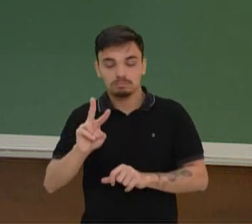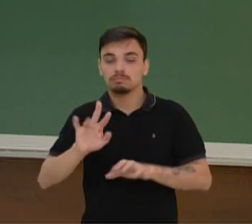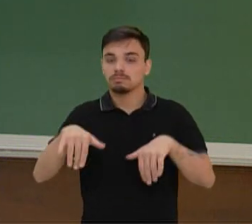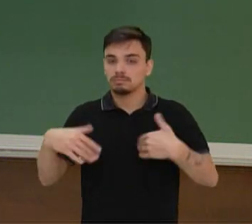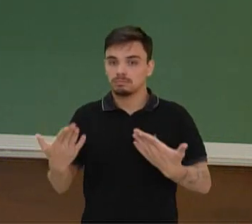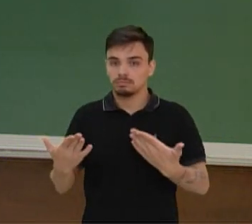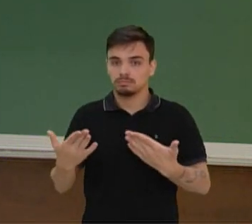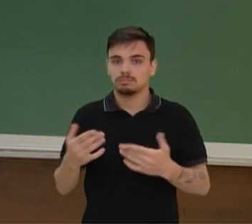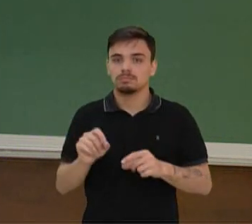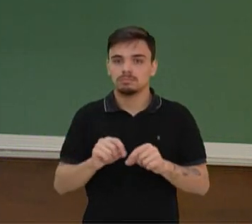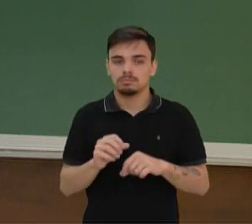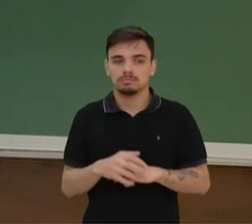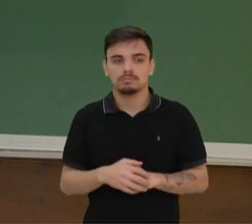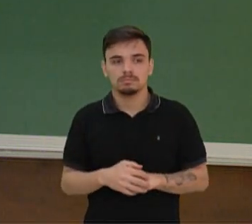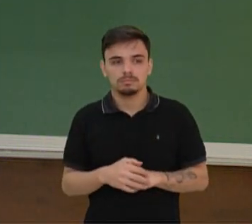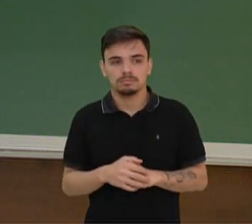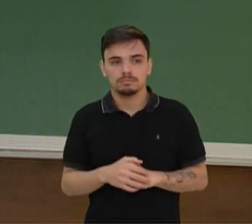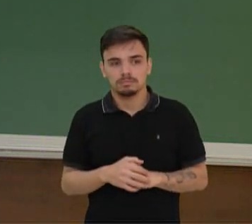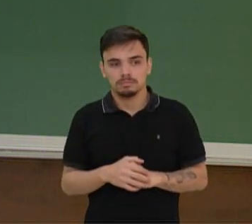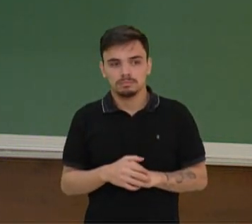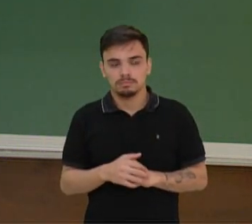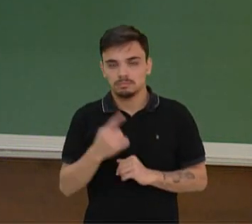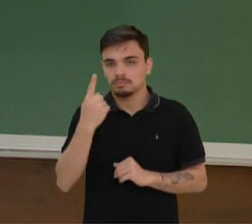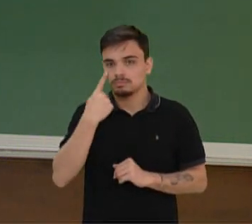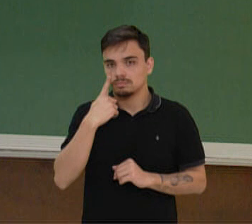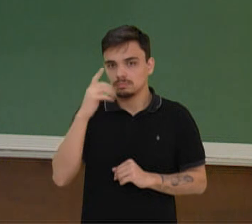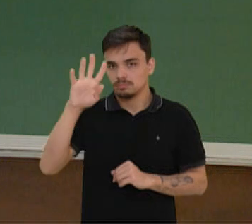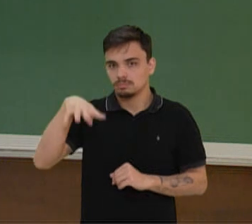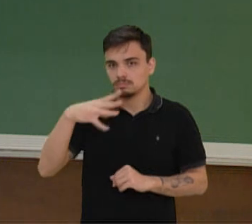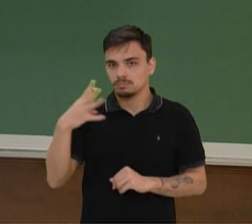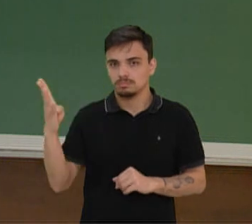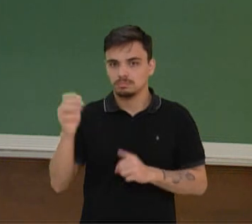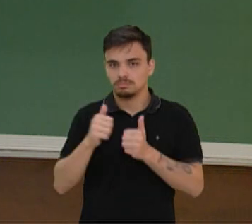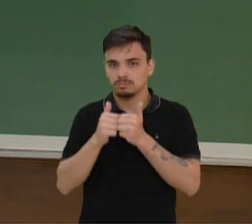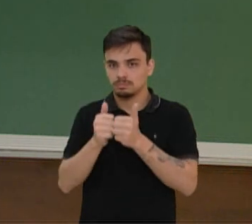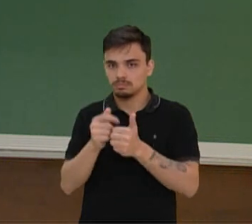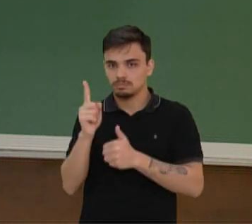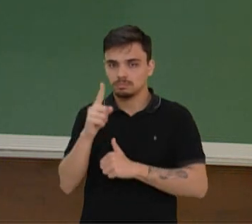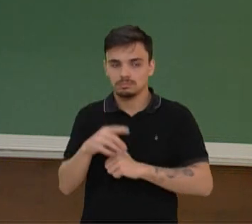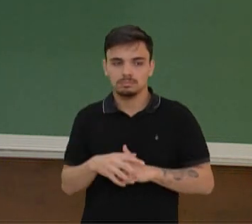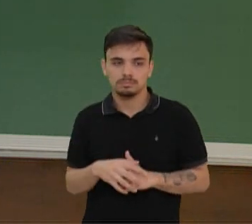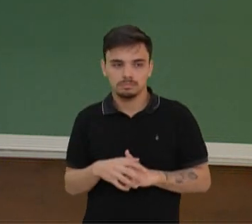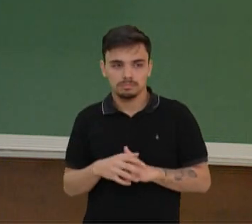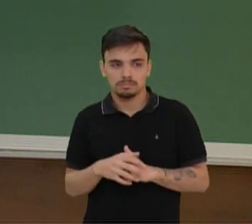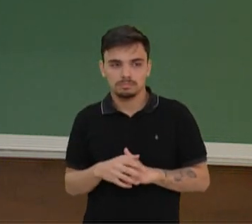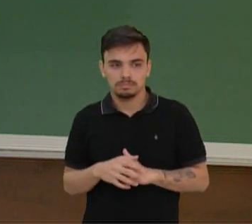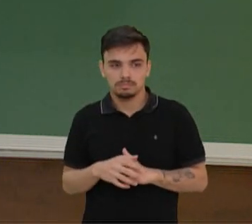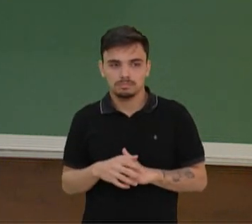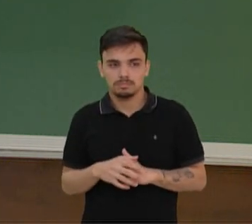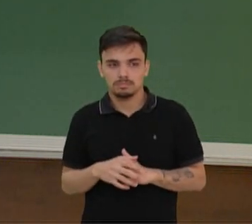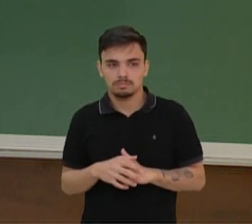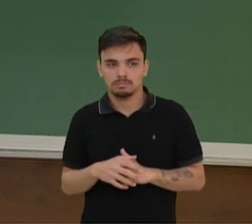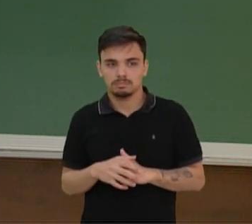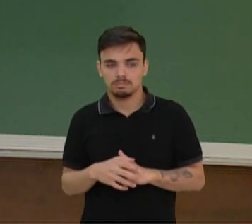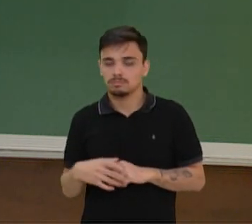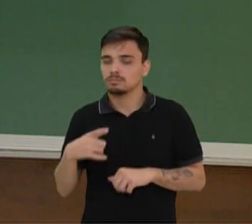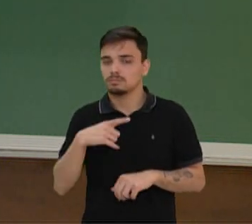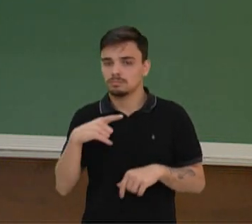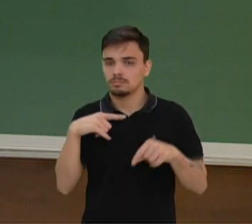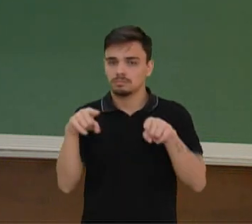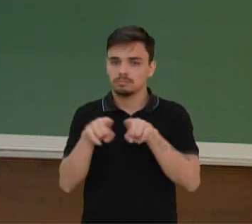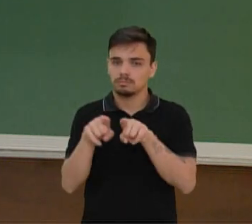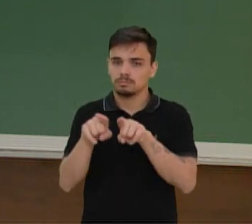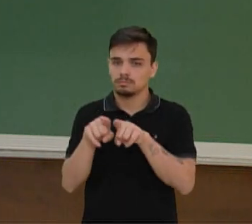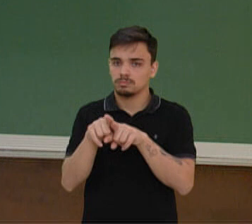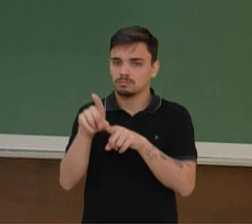terminação. Nós precisaremos, vós precisareis, vocês, eles e elas também têm a mesma